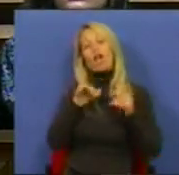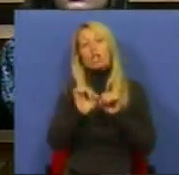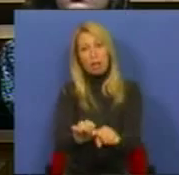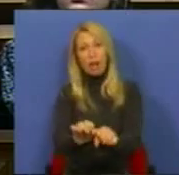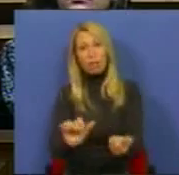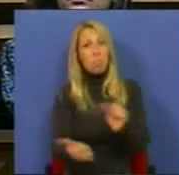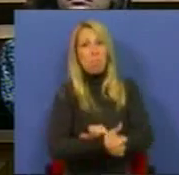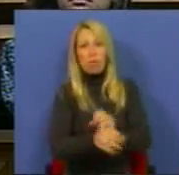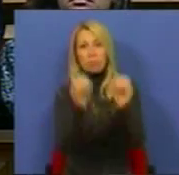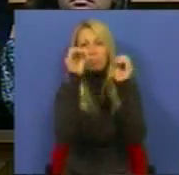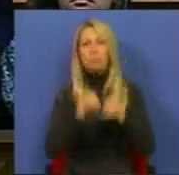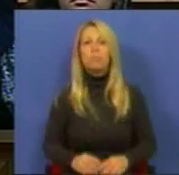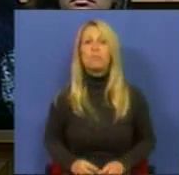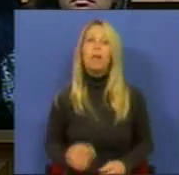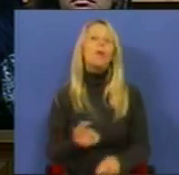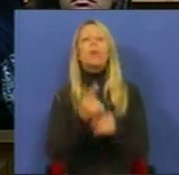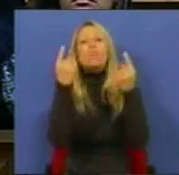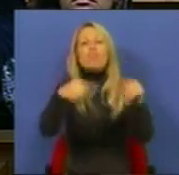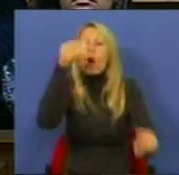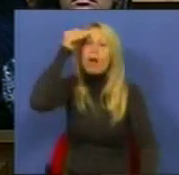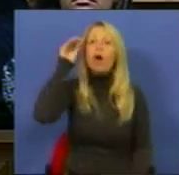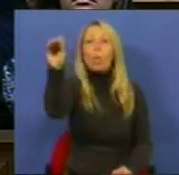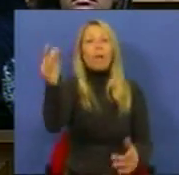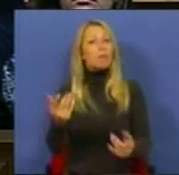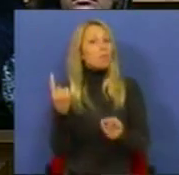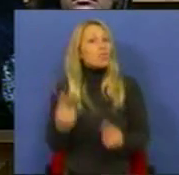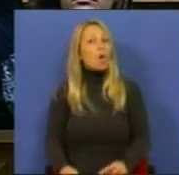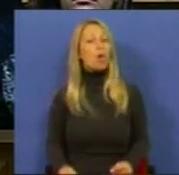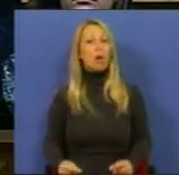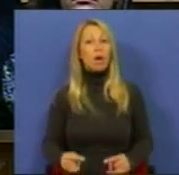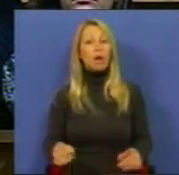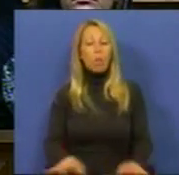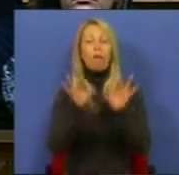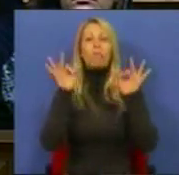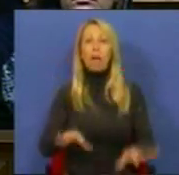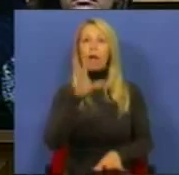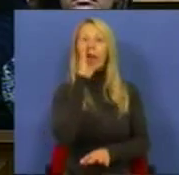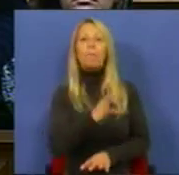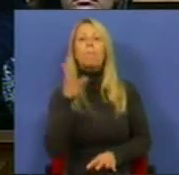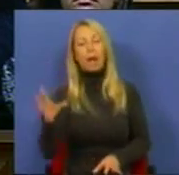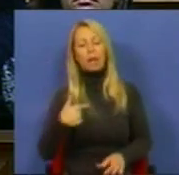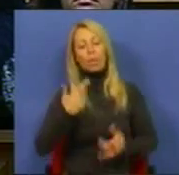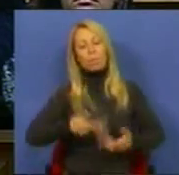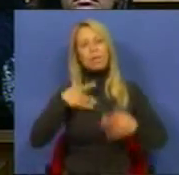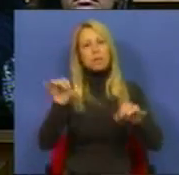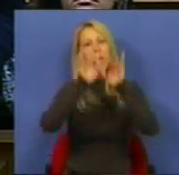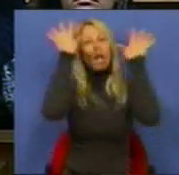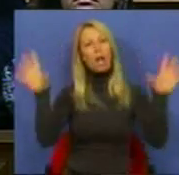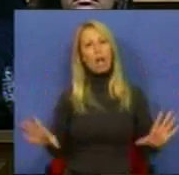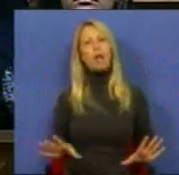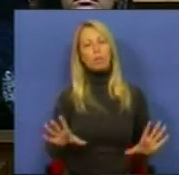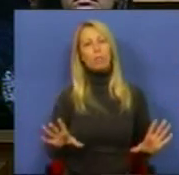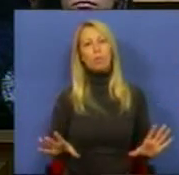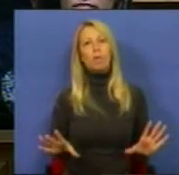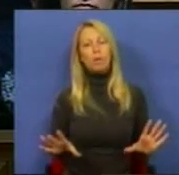muda, porque é mera recomendação. Trata-se mais de um exercício, e deixem-me ser claros convosco, senhores